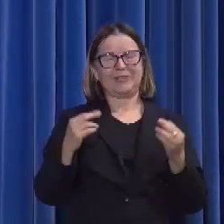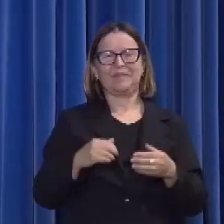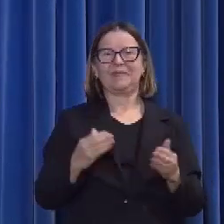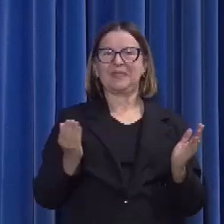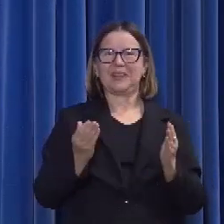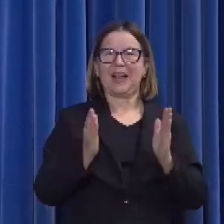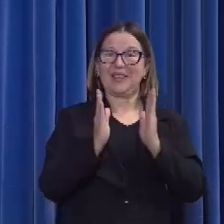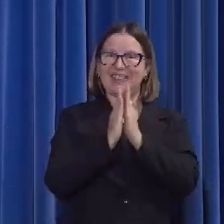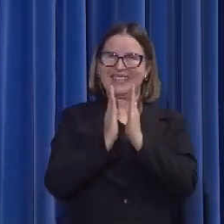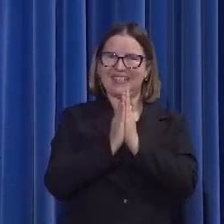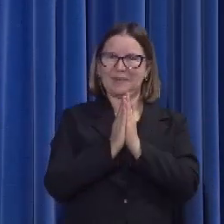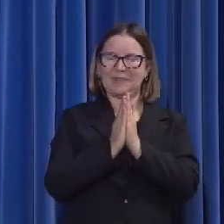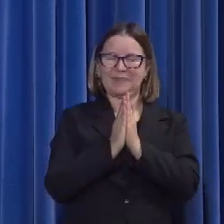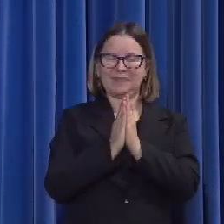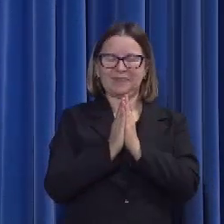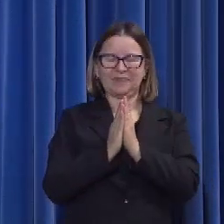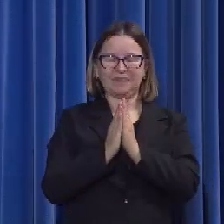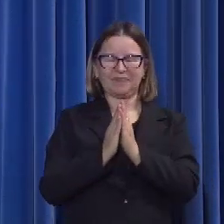orar?